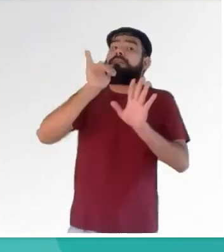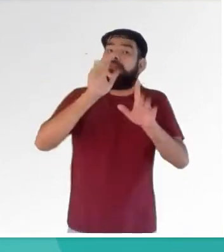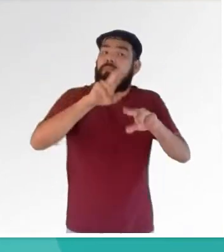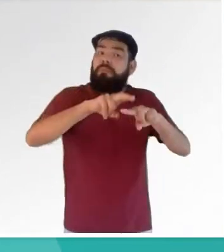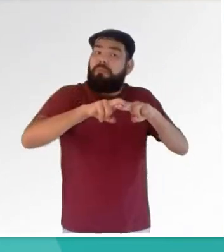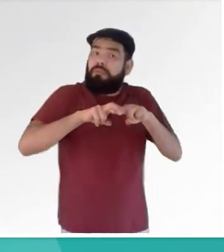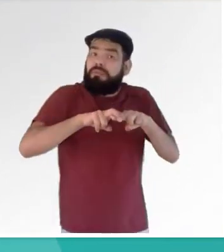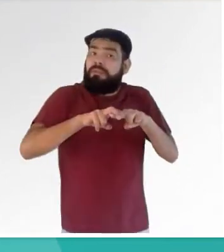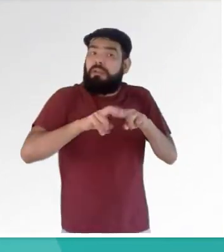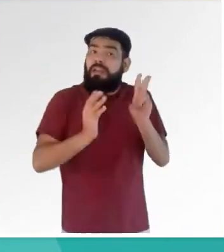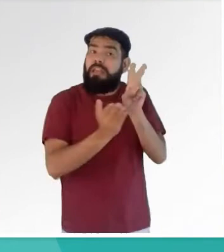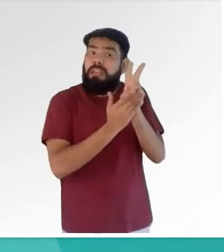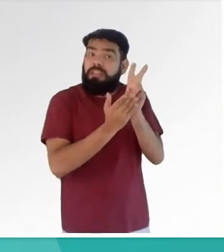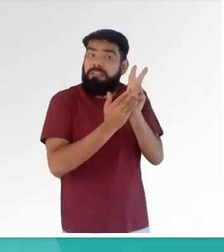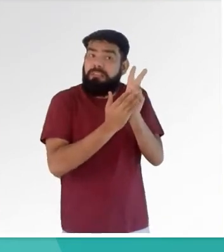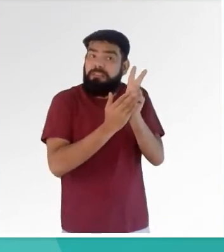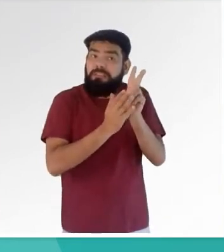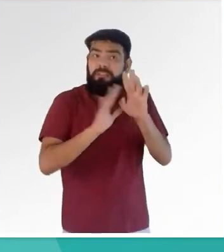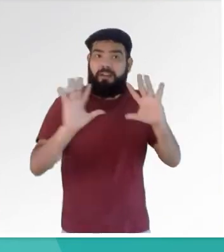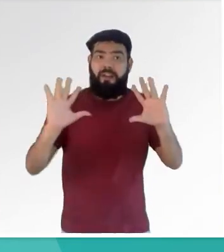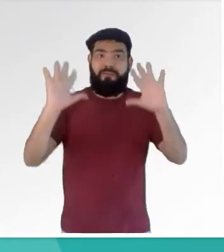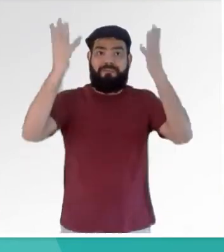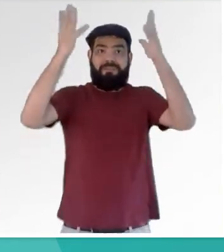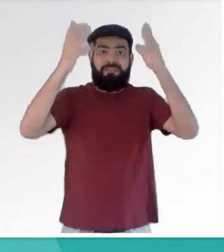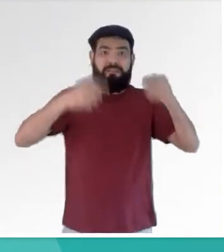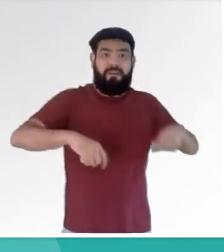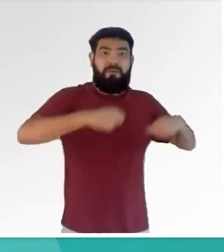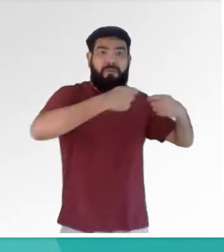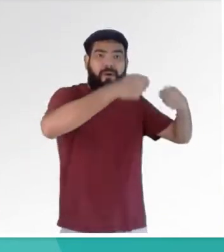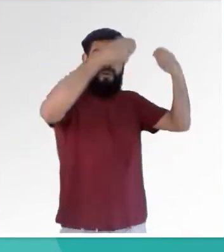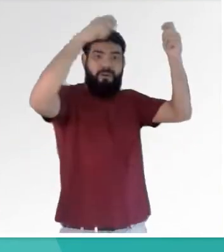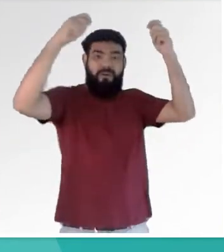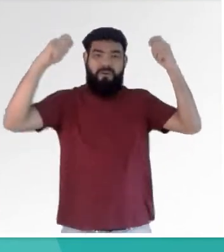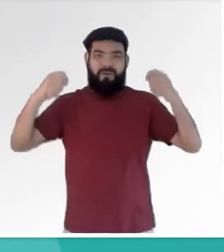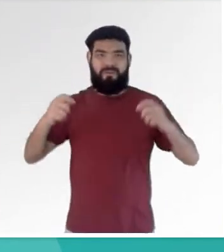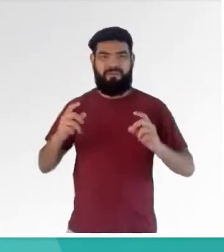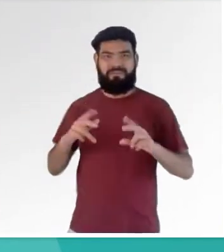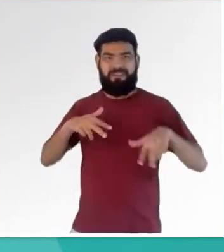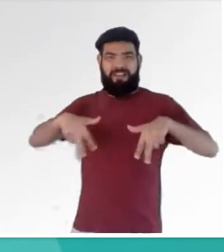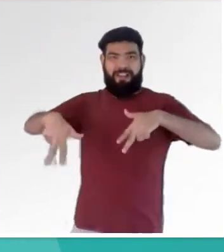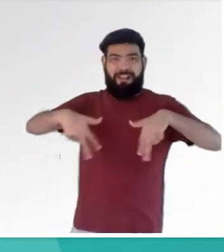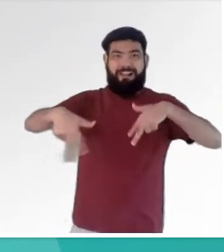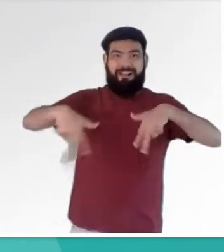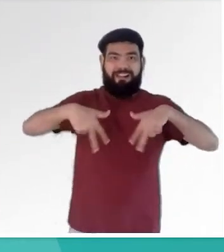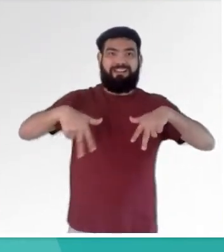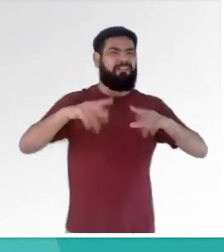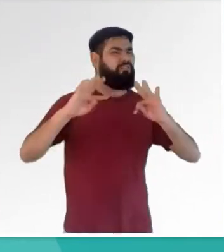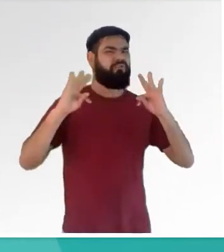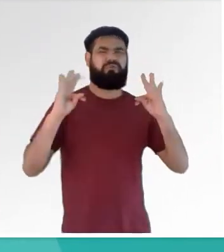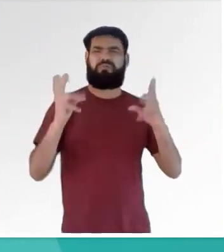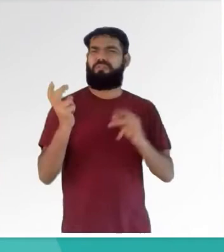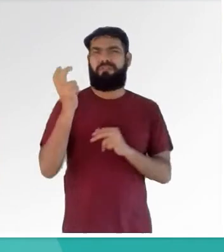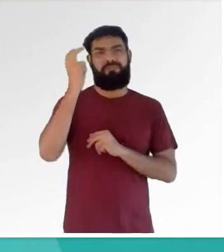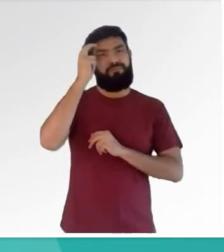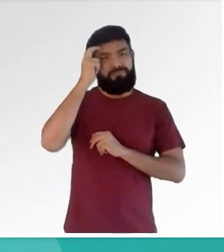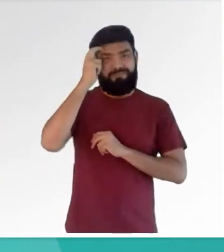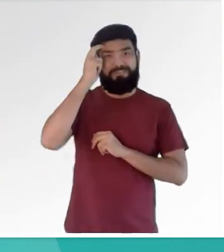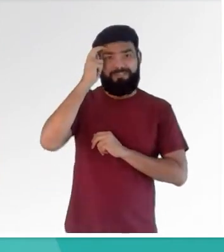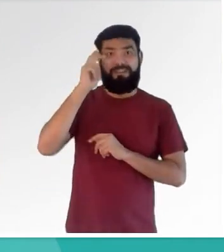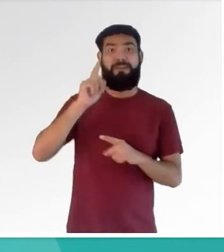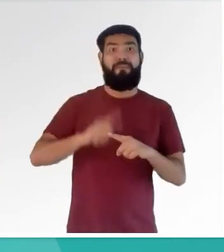né? Algumas etnias, todas elas praticamente, toda a cultura, né? Porque acreditam